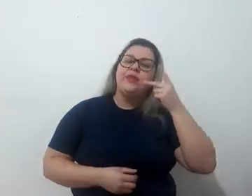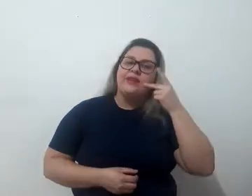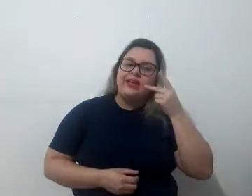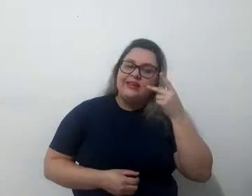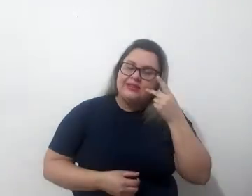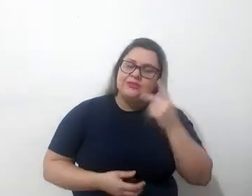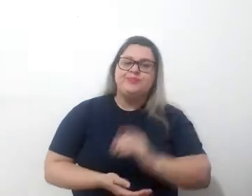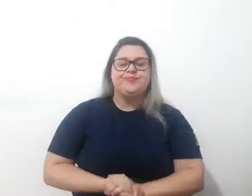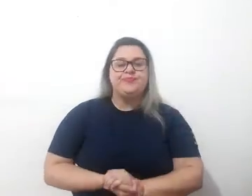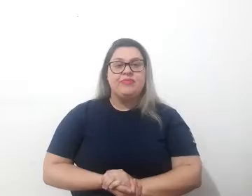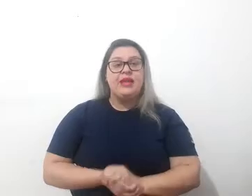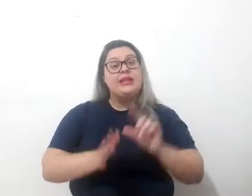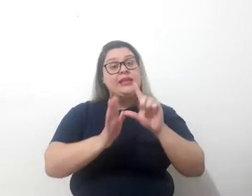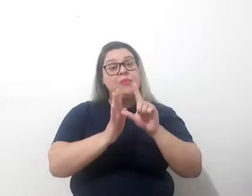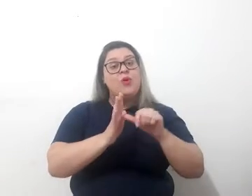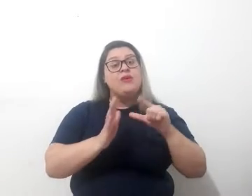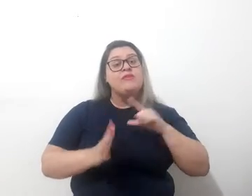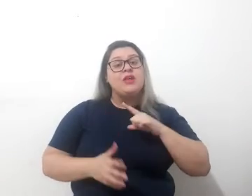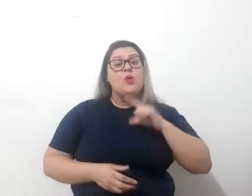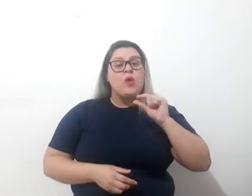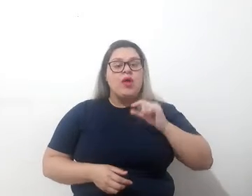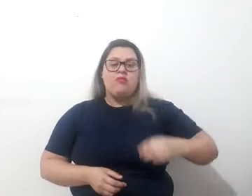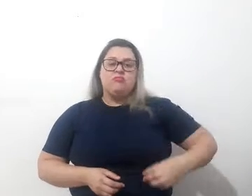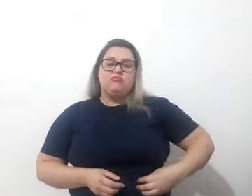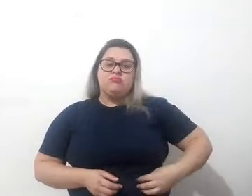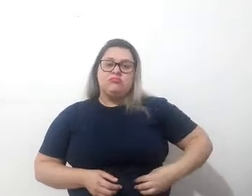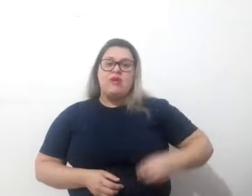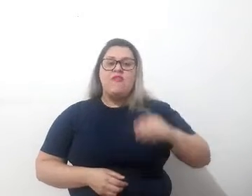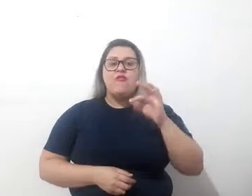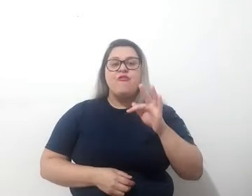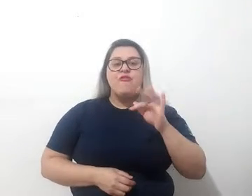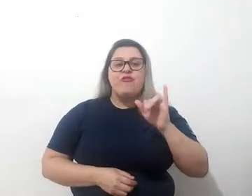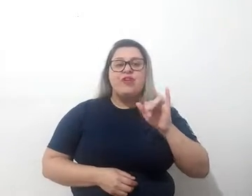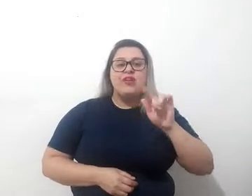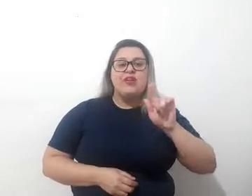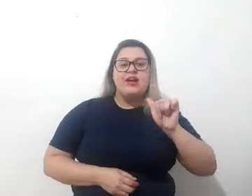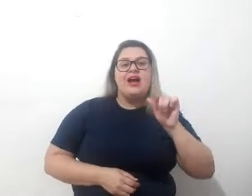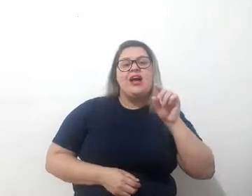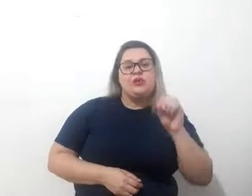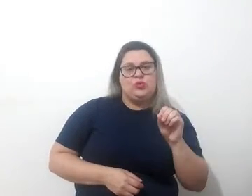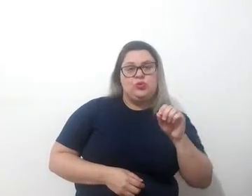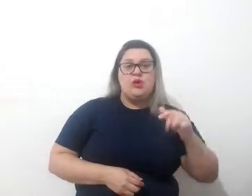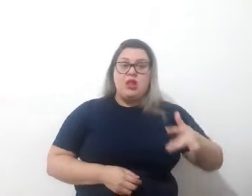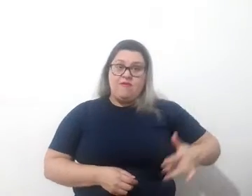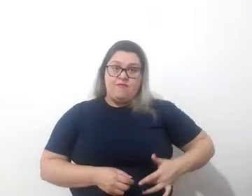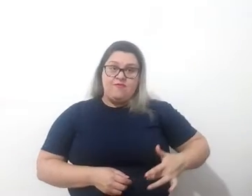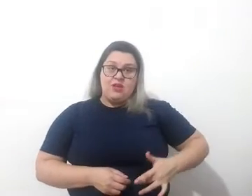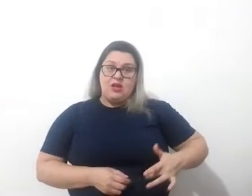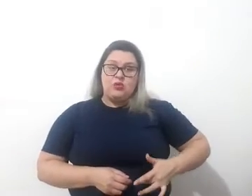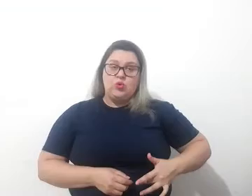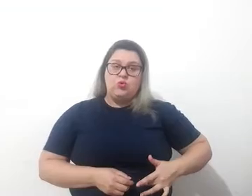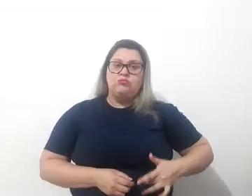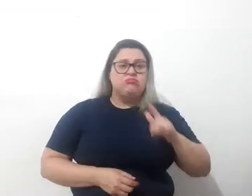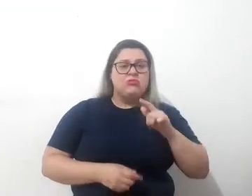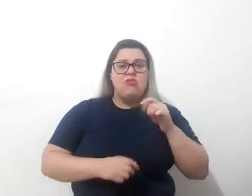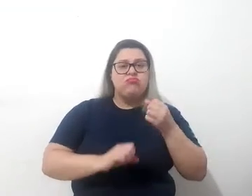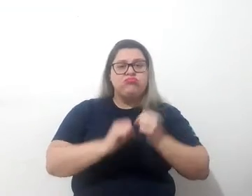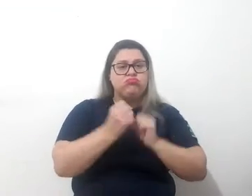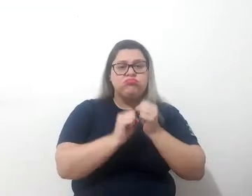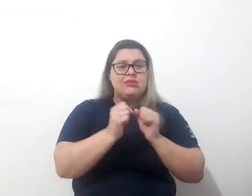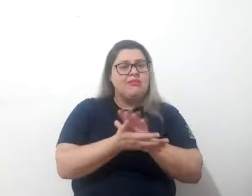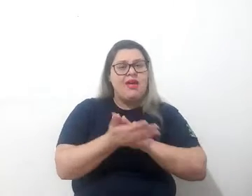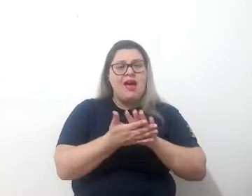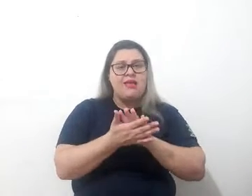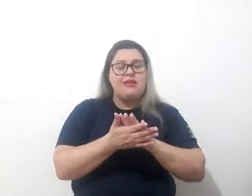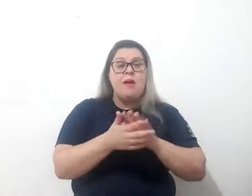fígado. O fígado, ele não digere nada, mas ele produz a bile. E a bile, ela